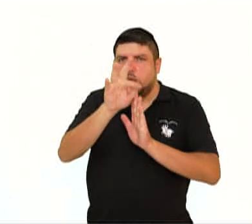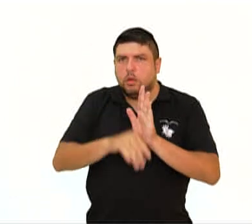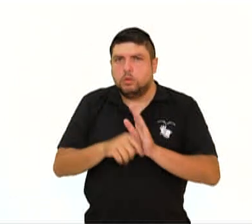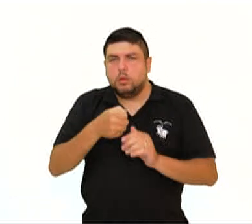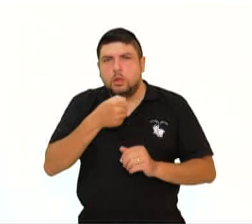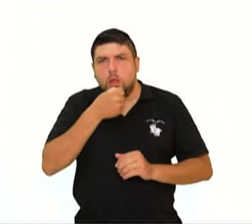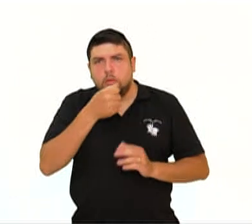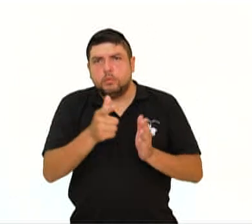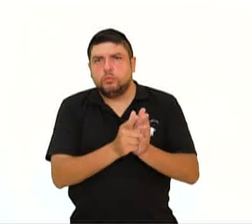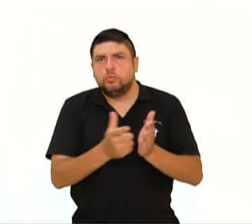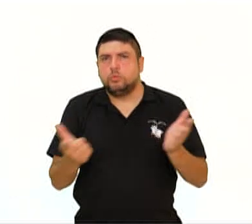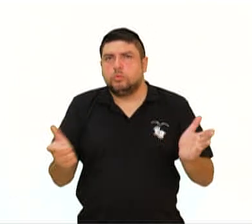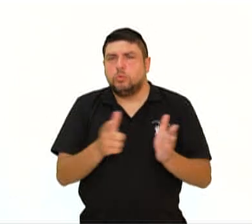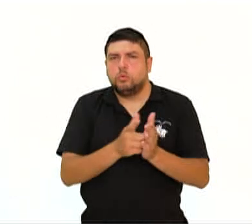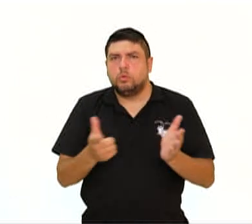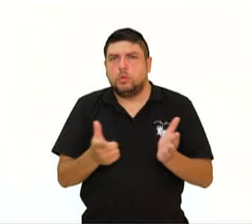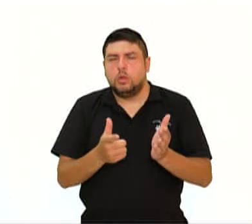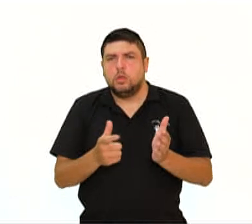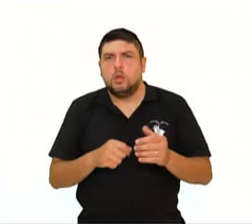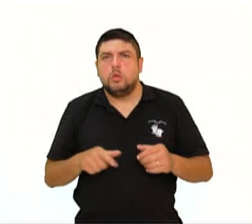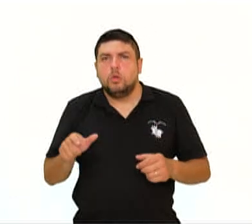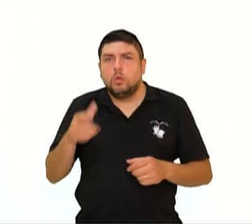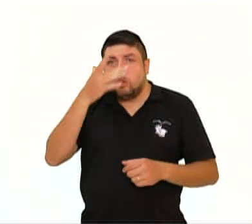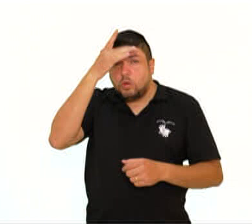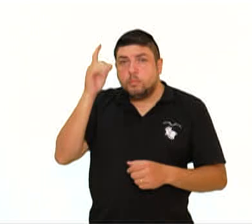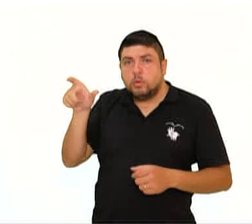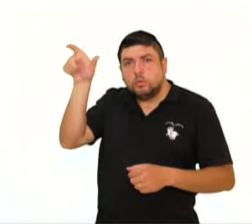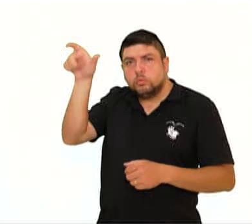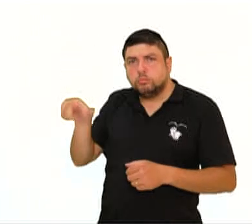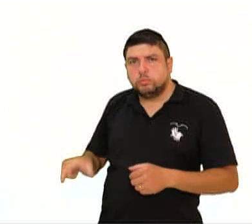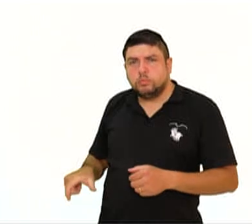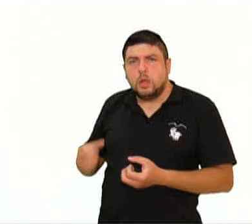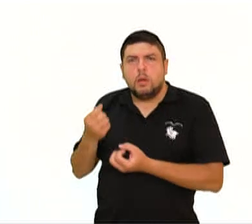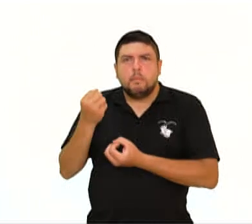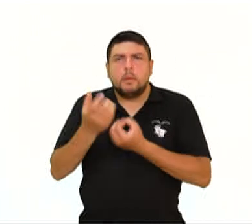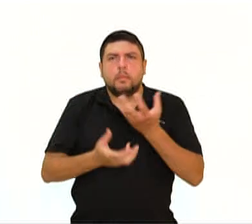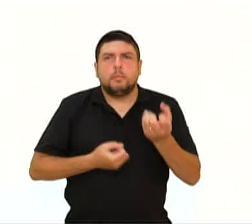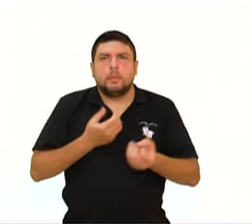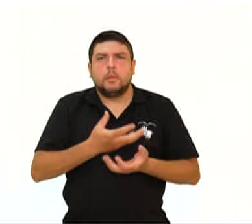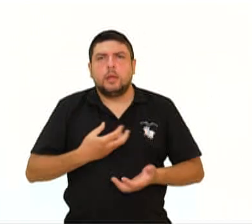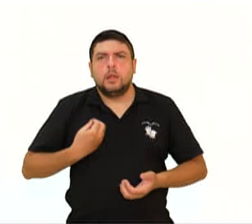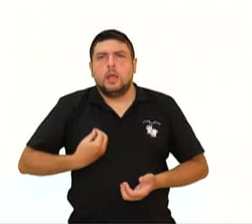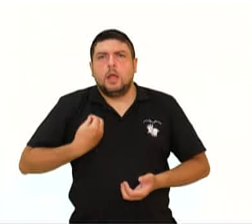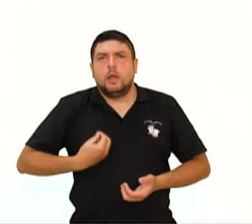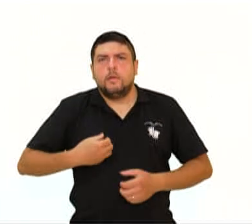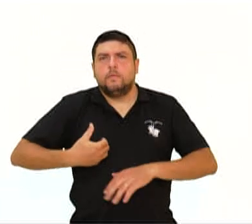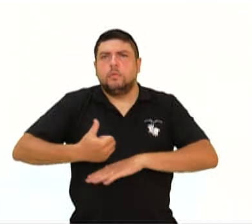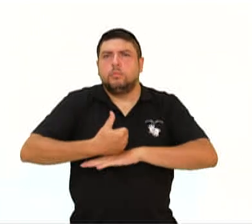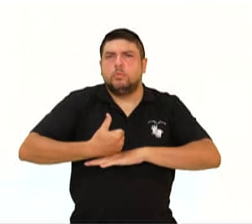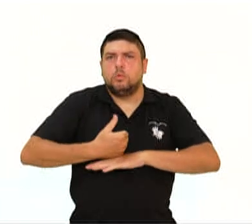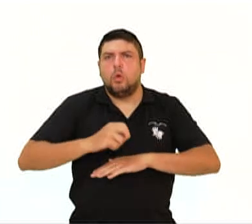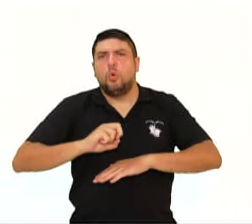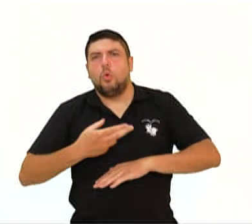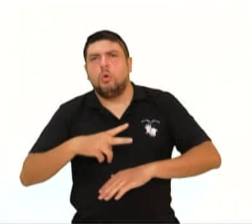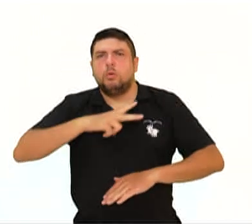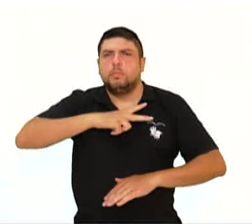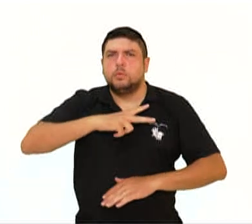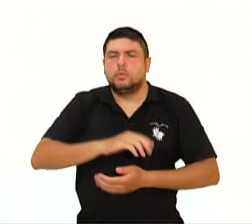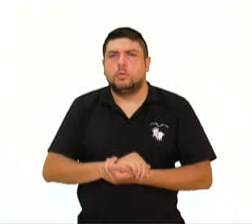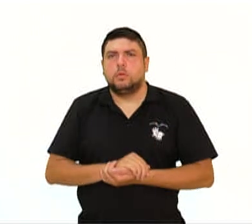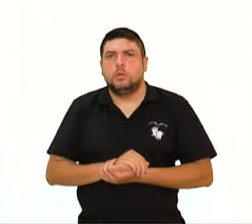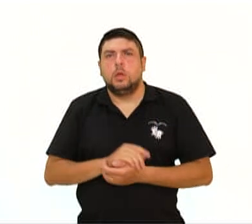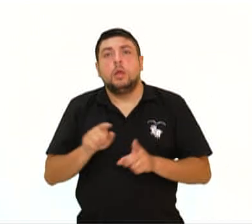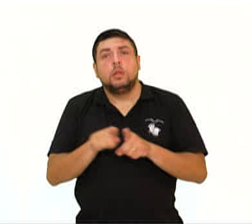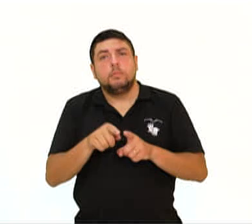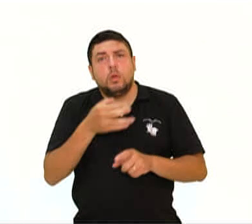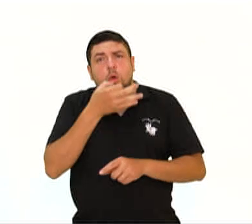pessoa se destaca, fala de sua vida pessoal ou profissional e da sua opinião sobre determinados